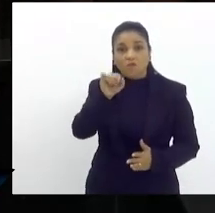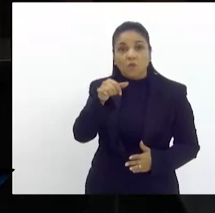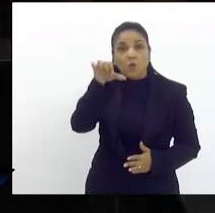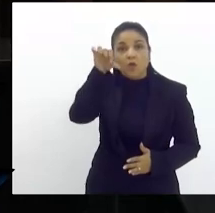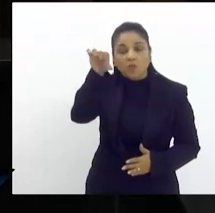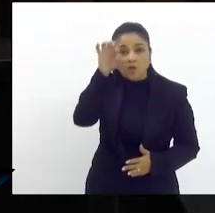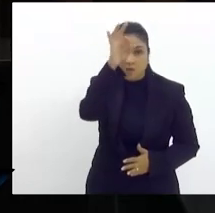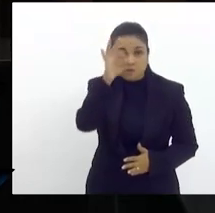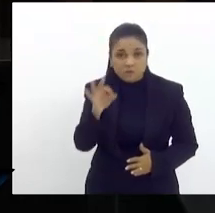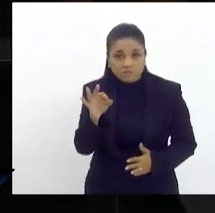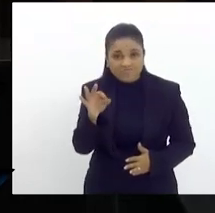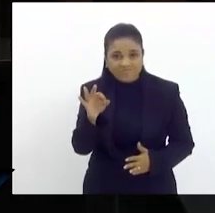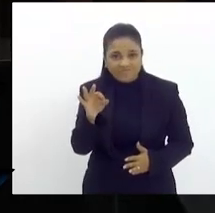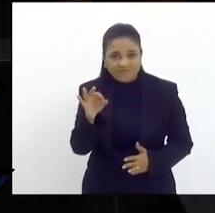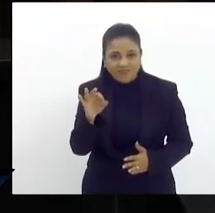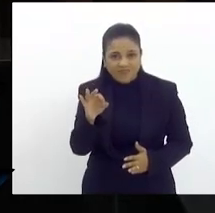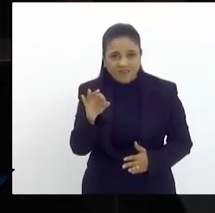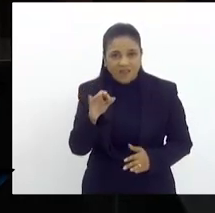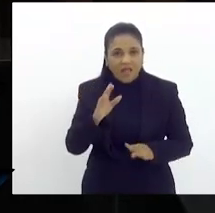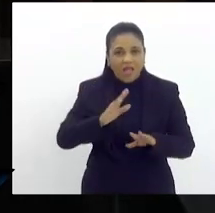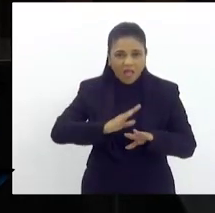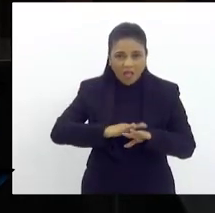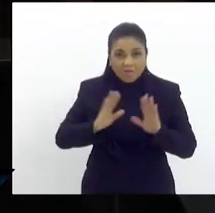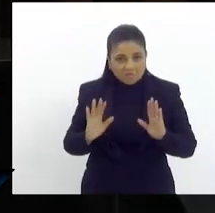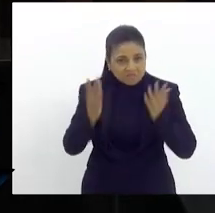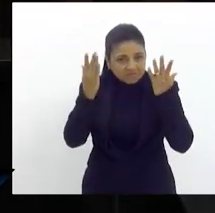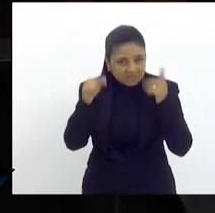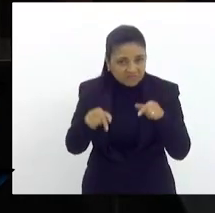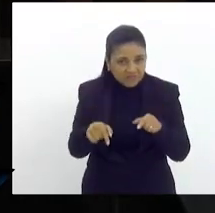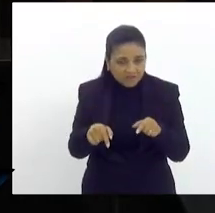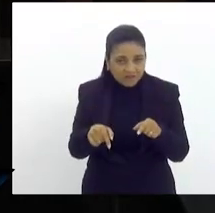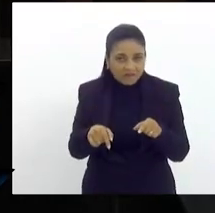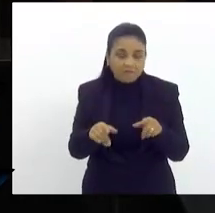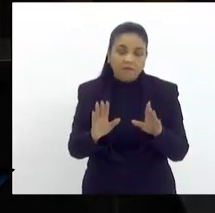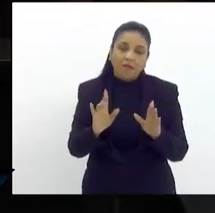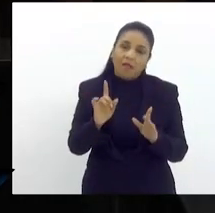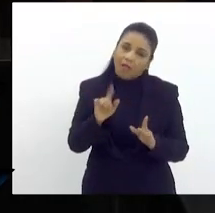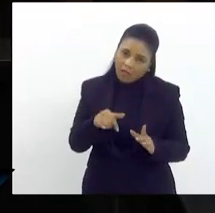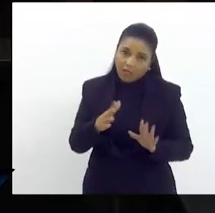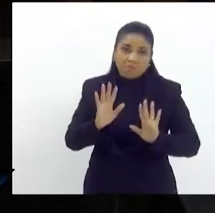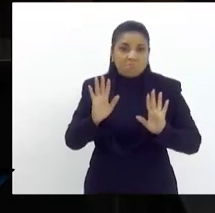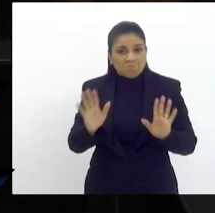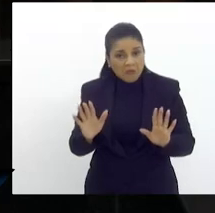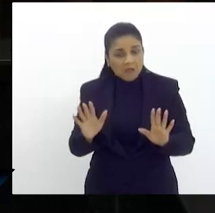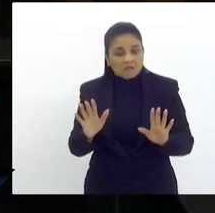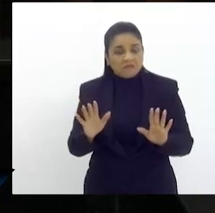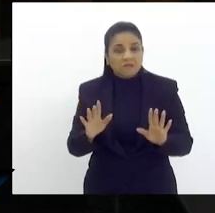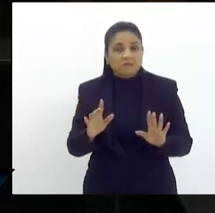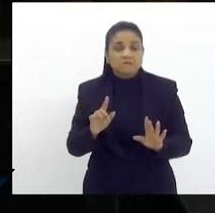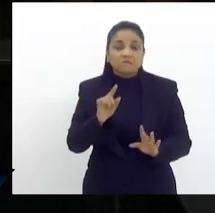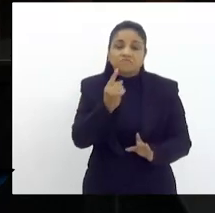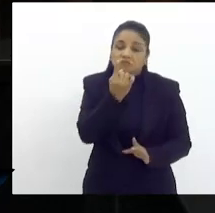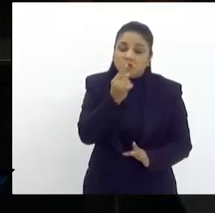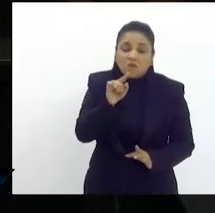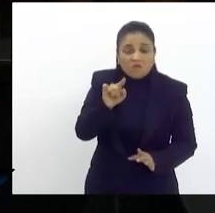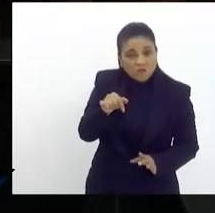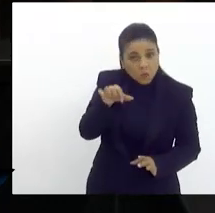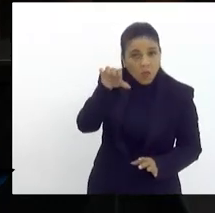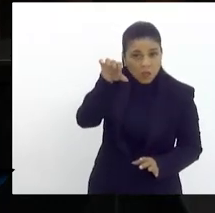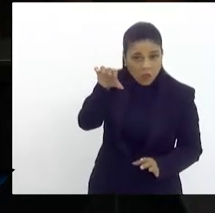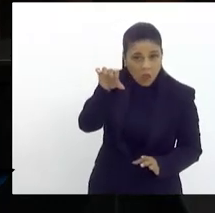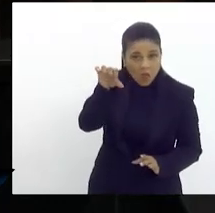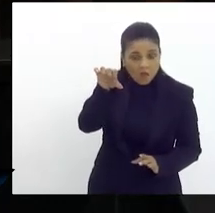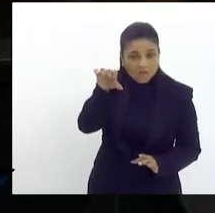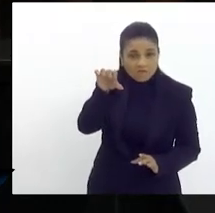é motivo de Festejar é mas mesmo esse crescimento pequeno é